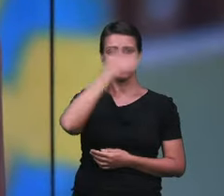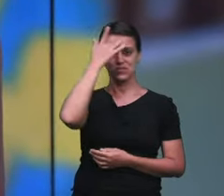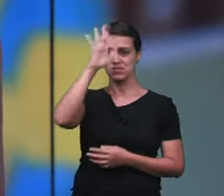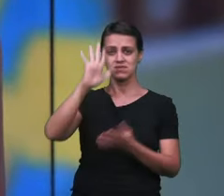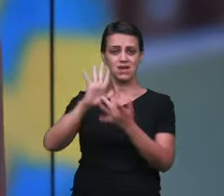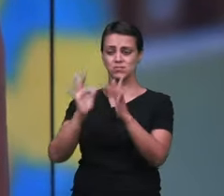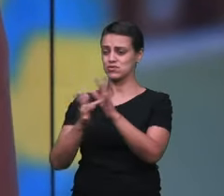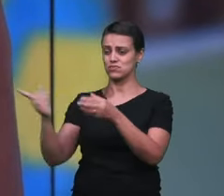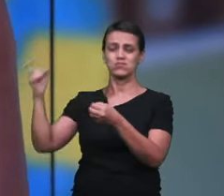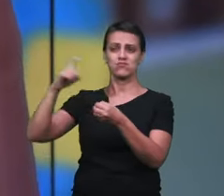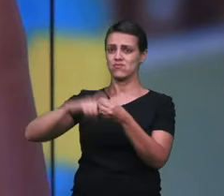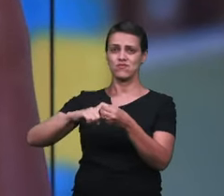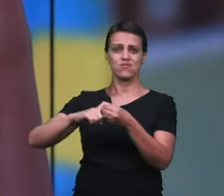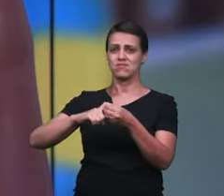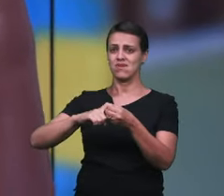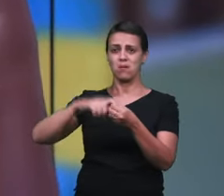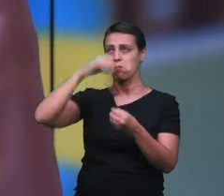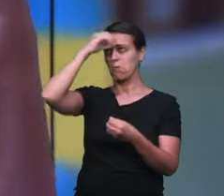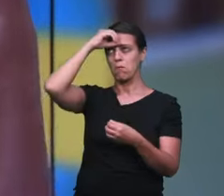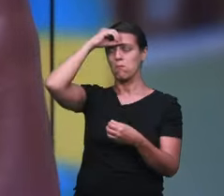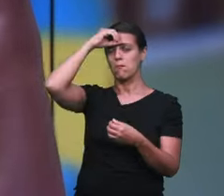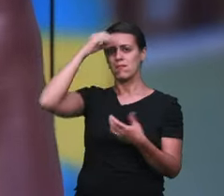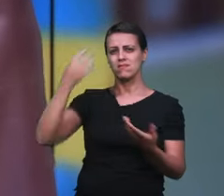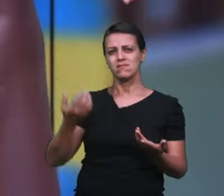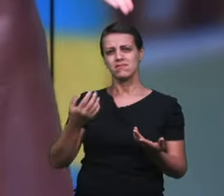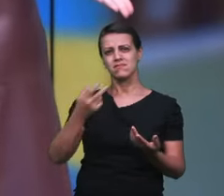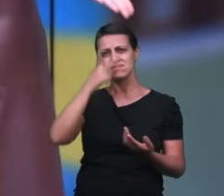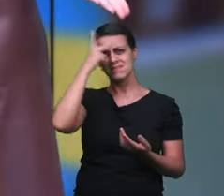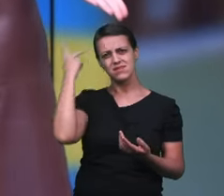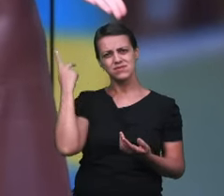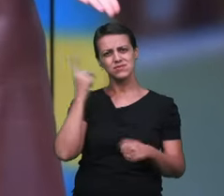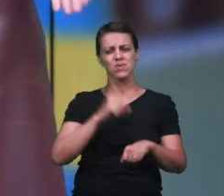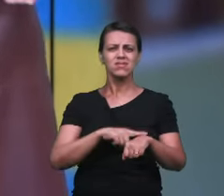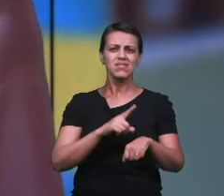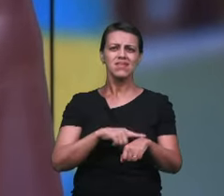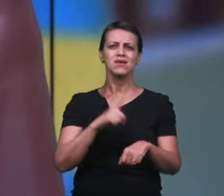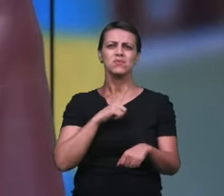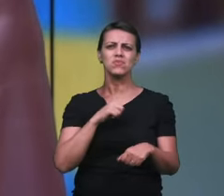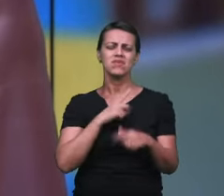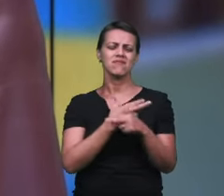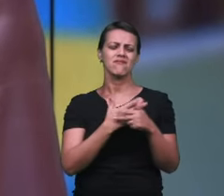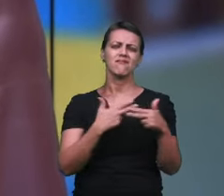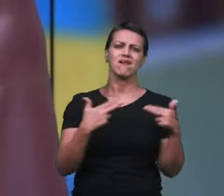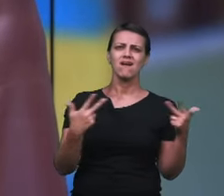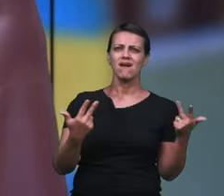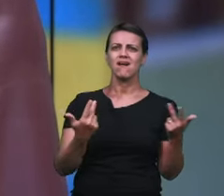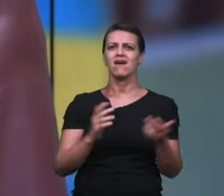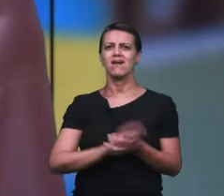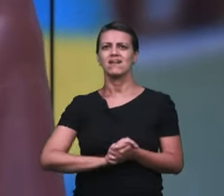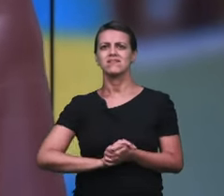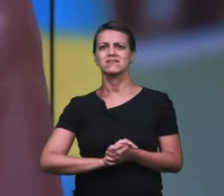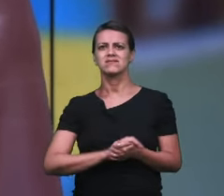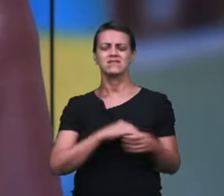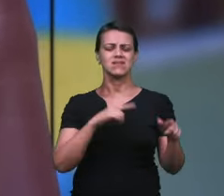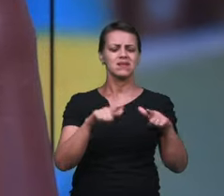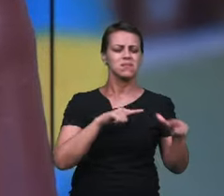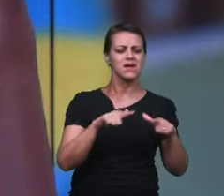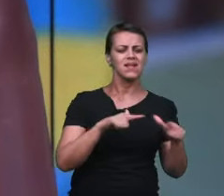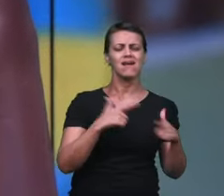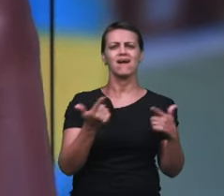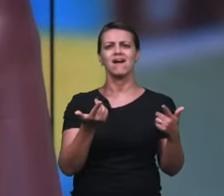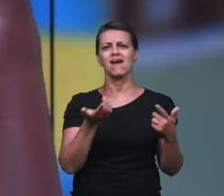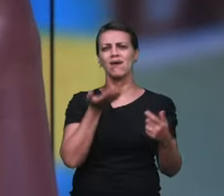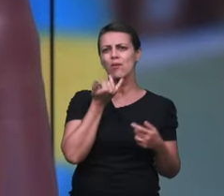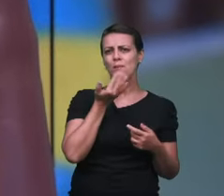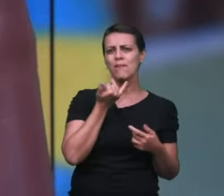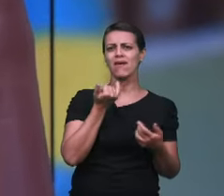virá. As pessoas têm tempo para tantas coisas, não é mesmo? Para trabalhar, comer,